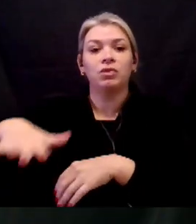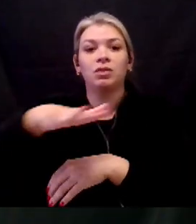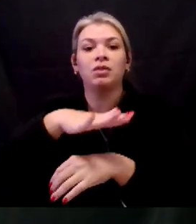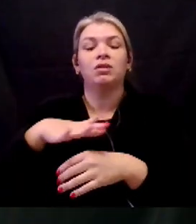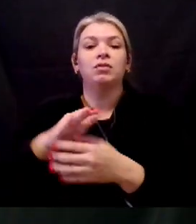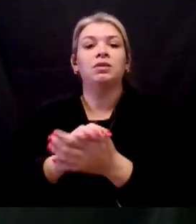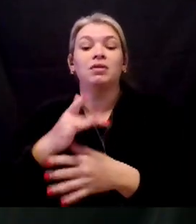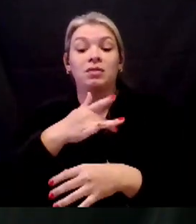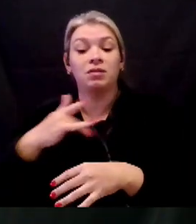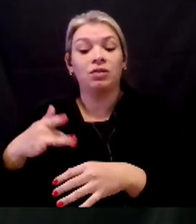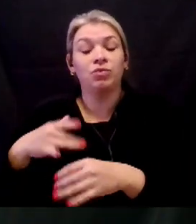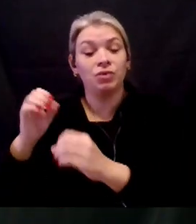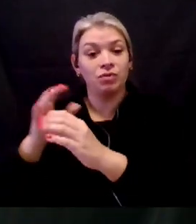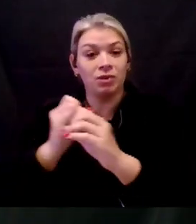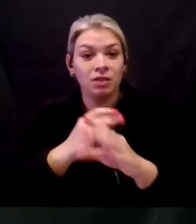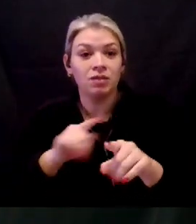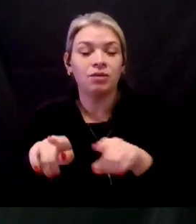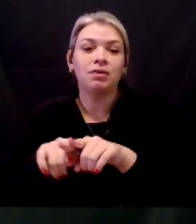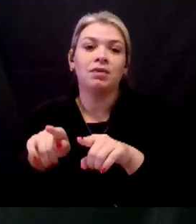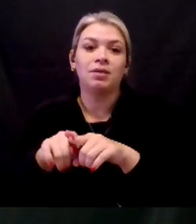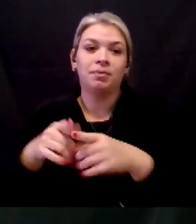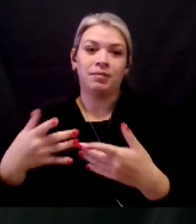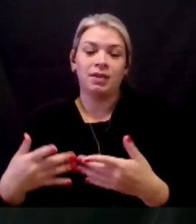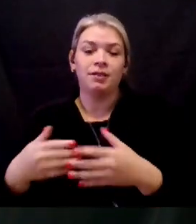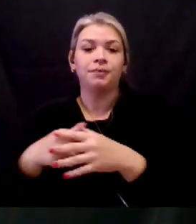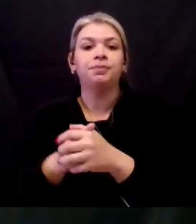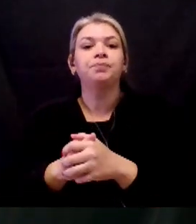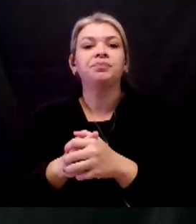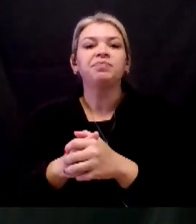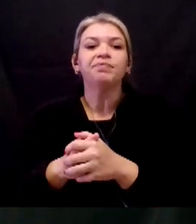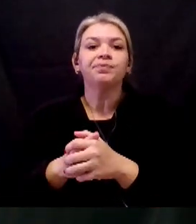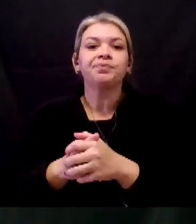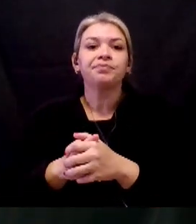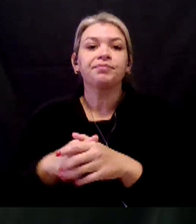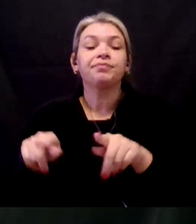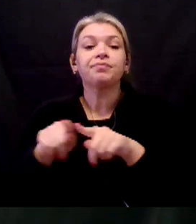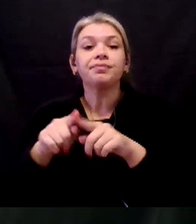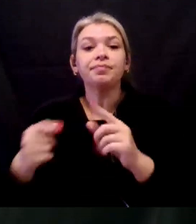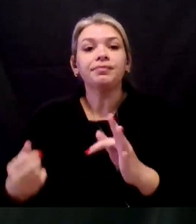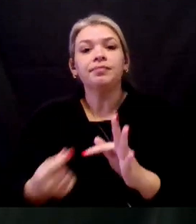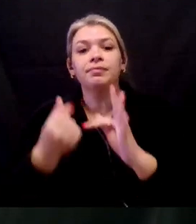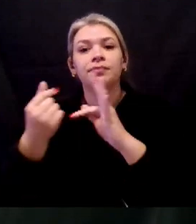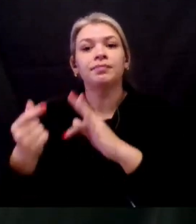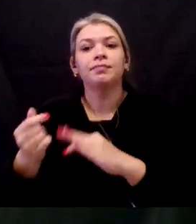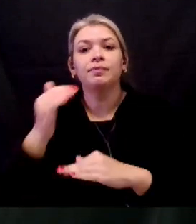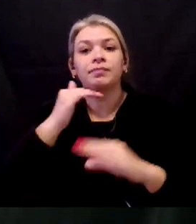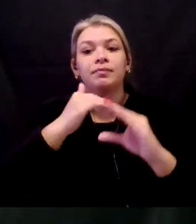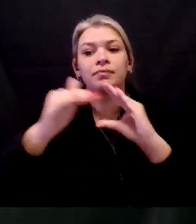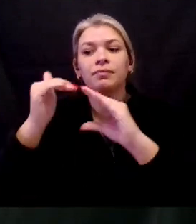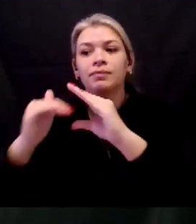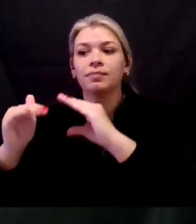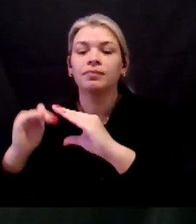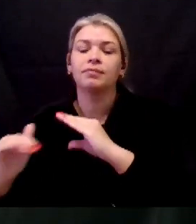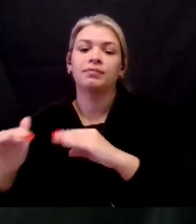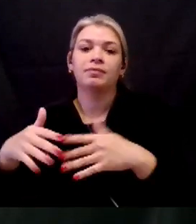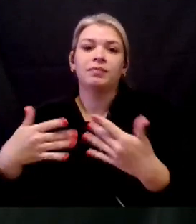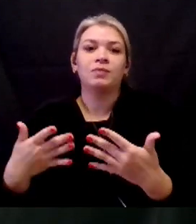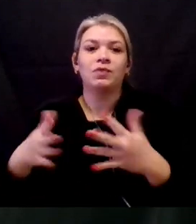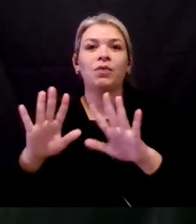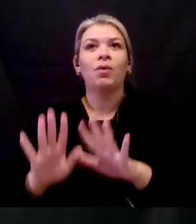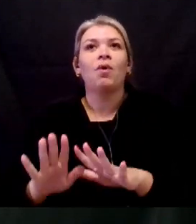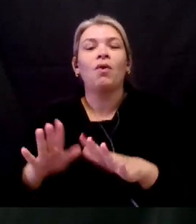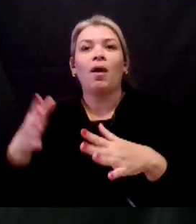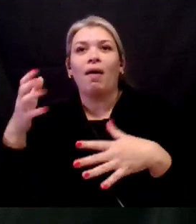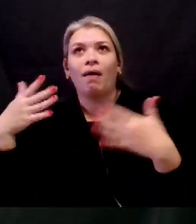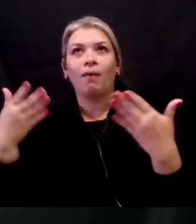e educação, além de apreciar moções e requerimentos destinados ao governo do estado de São Paulo. Previsão do tempo chegando para